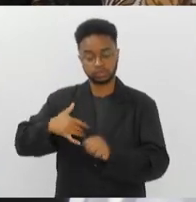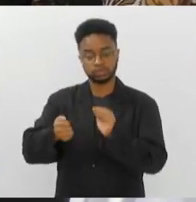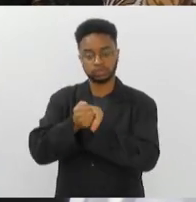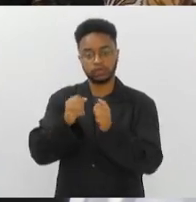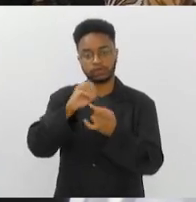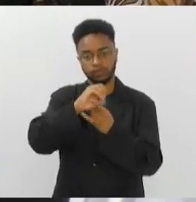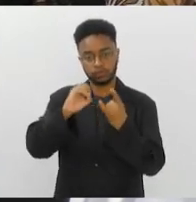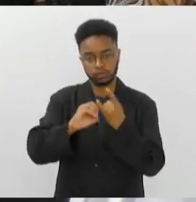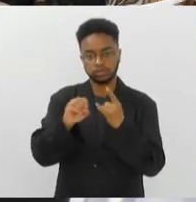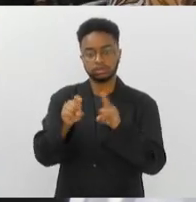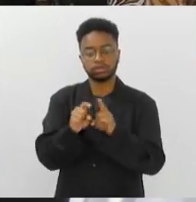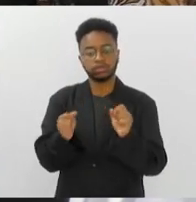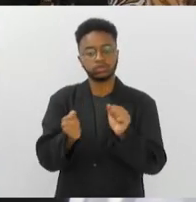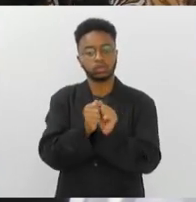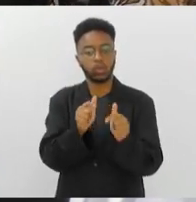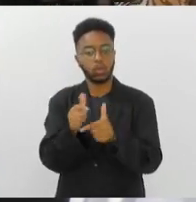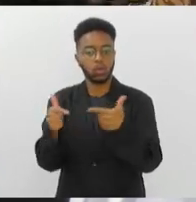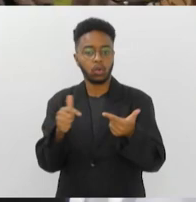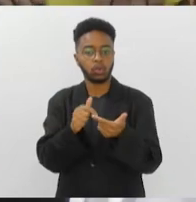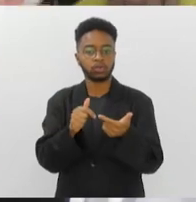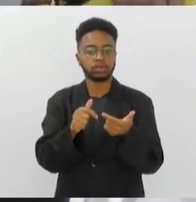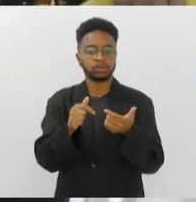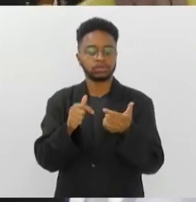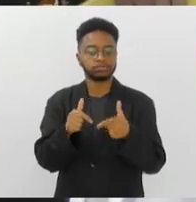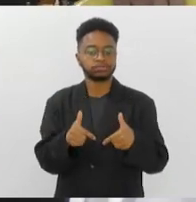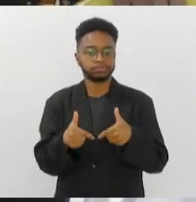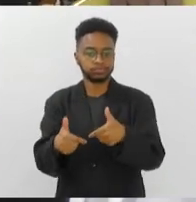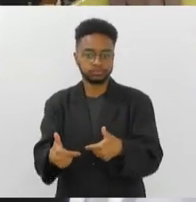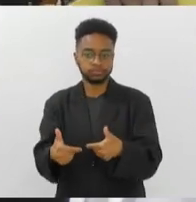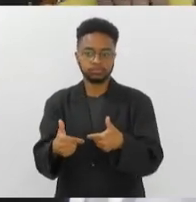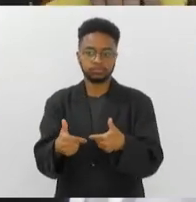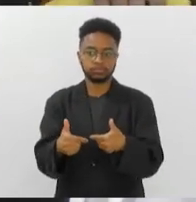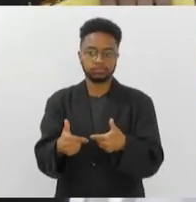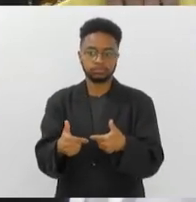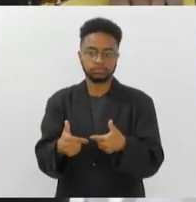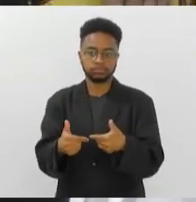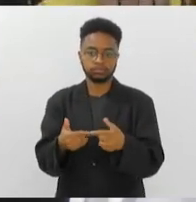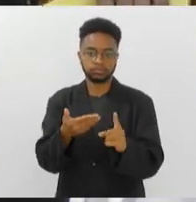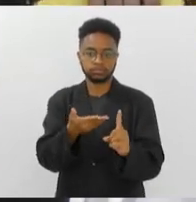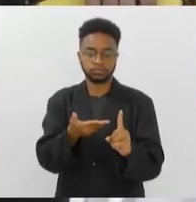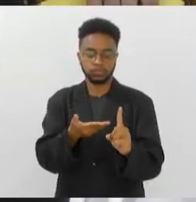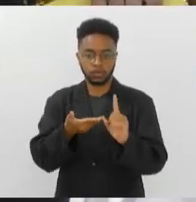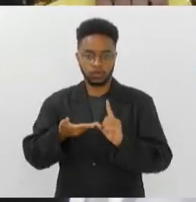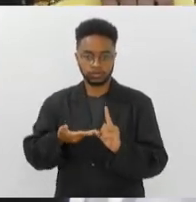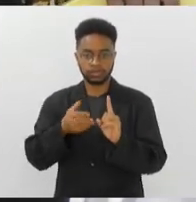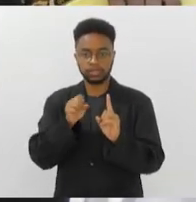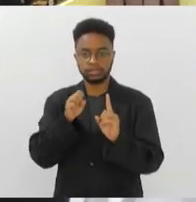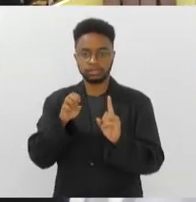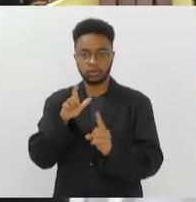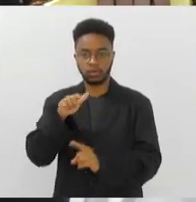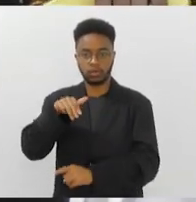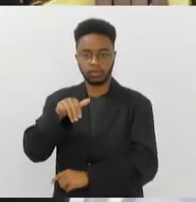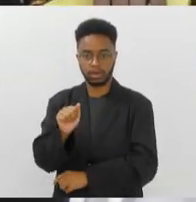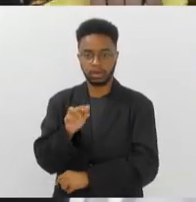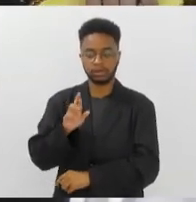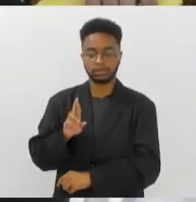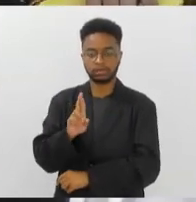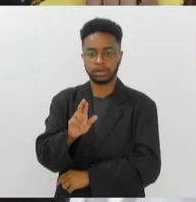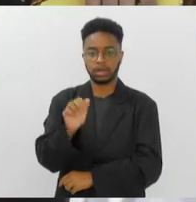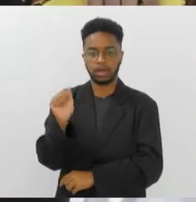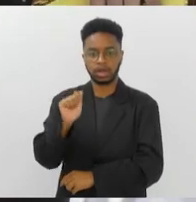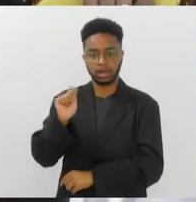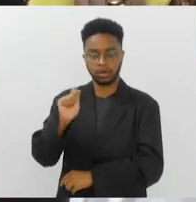outras atividades, é que a nossa querida Selma Alcântara, representando aqui a Araruama,